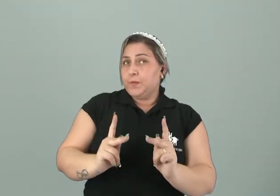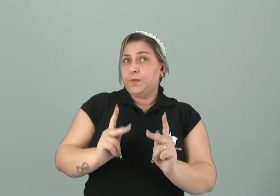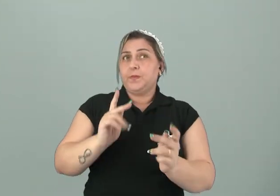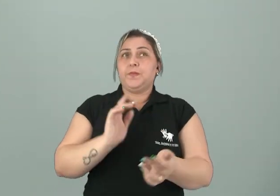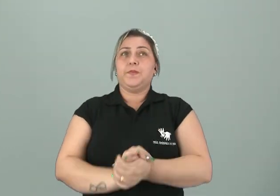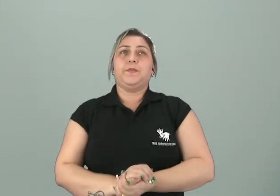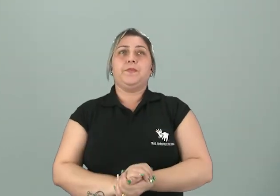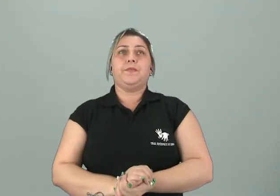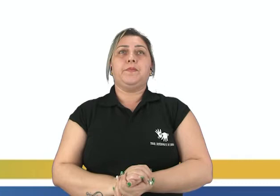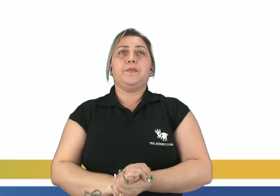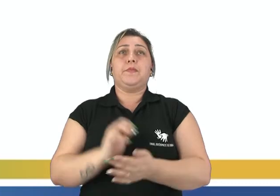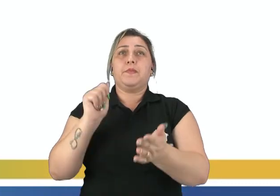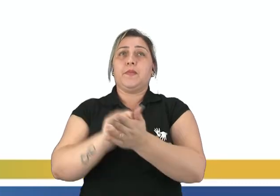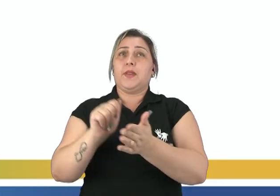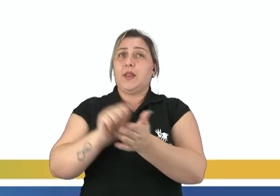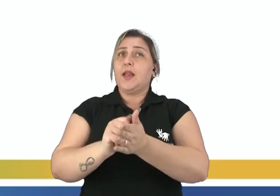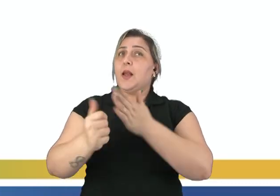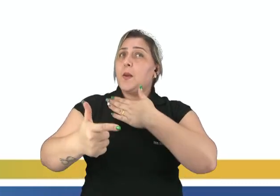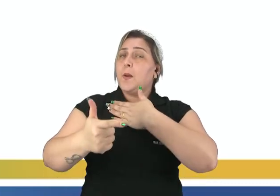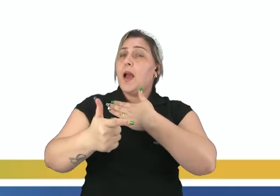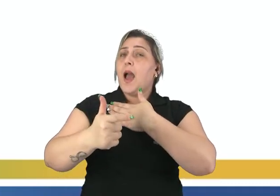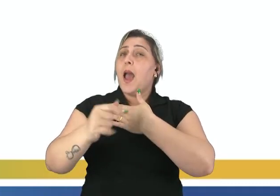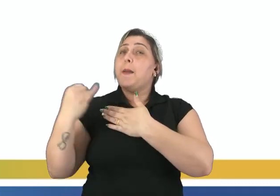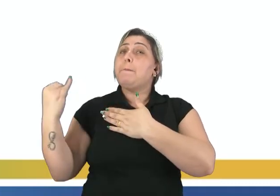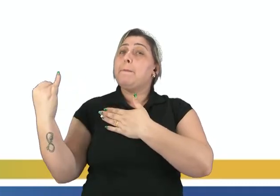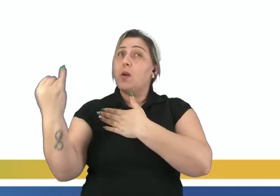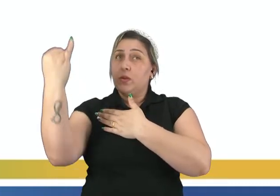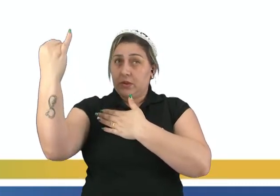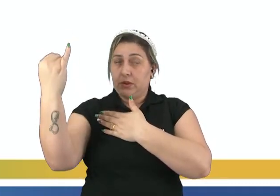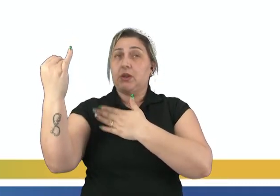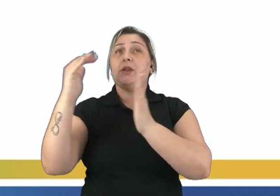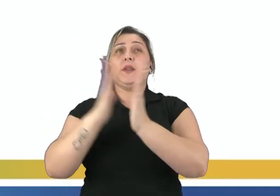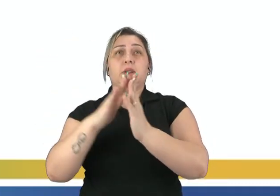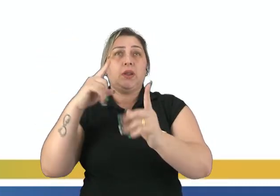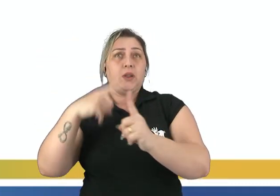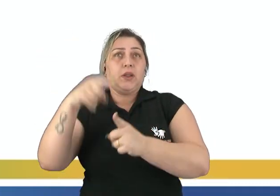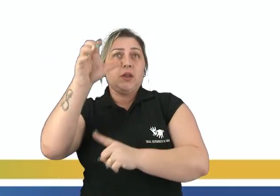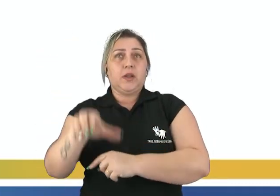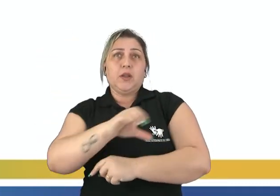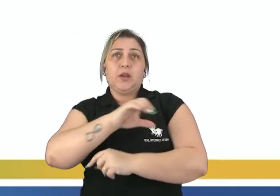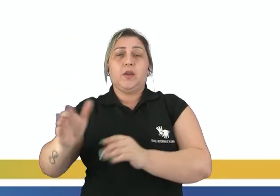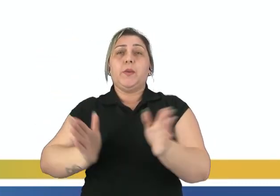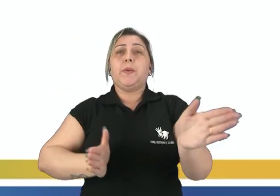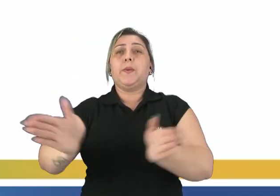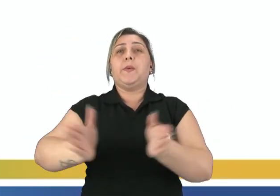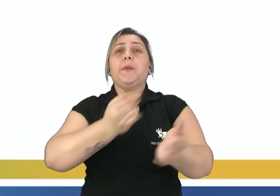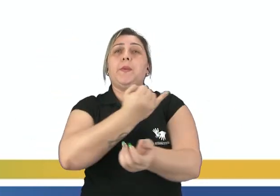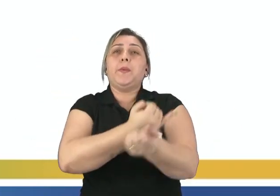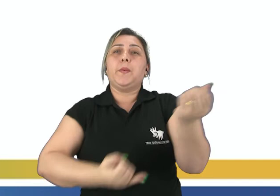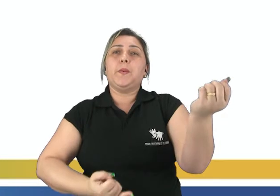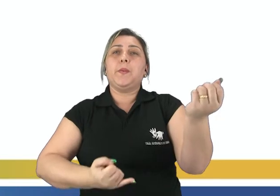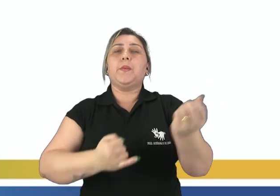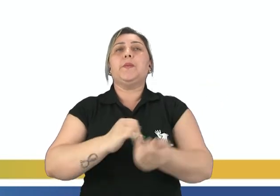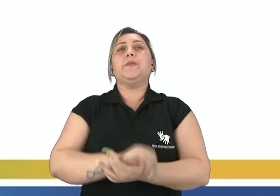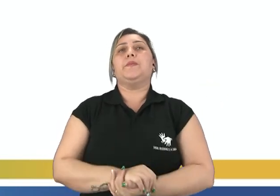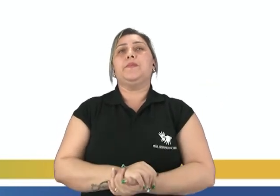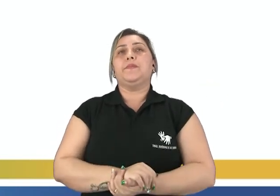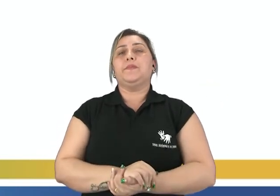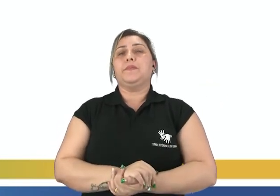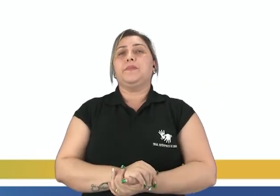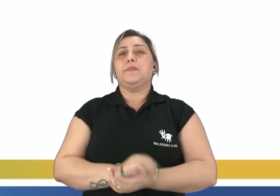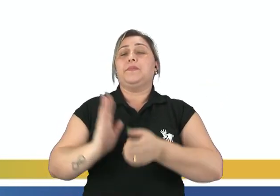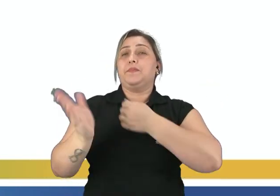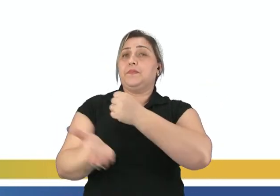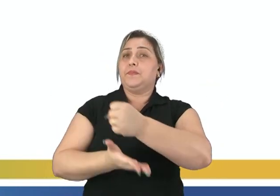Observem aí. Primeira questão, a que a gente estava discutindo aqui. Descreva o papel da Igreja Católica no período medieval. Então, basicamente, a